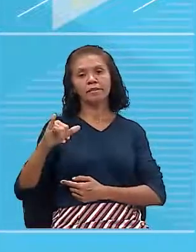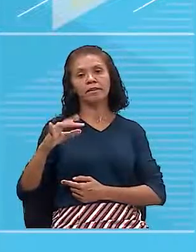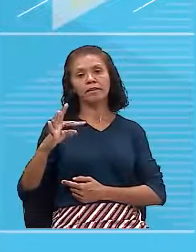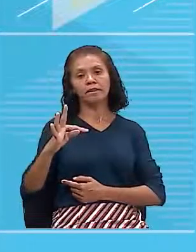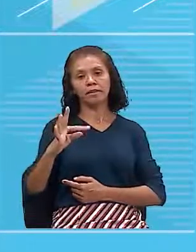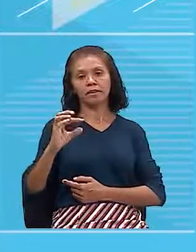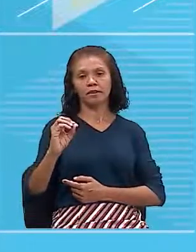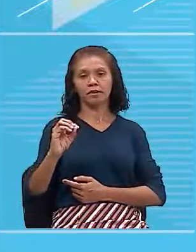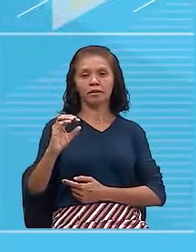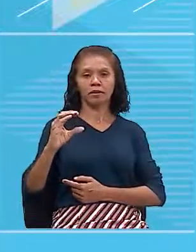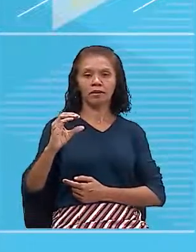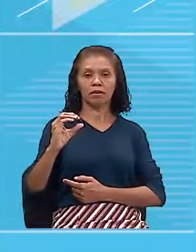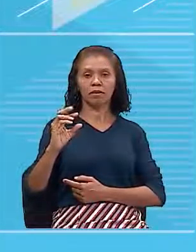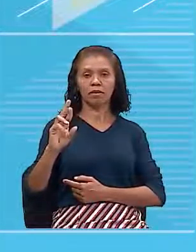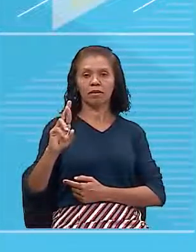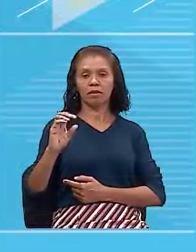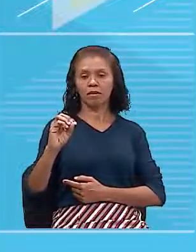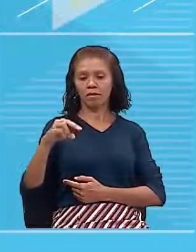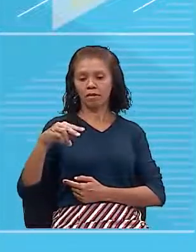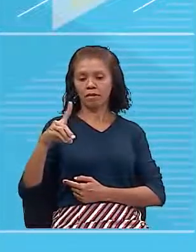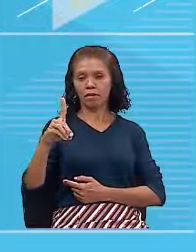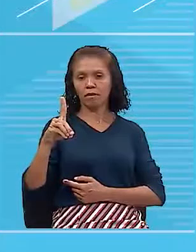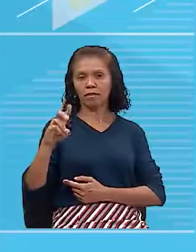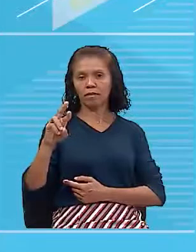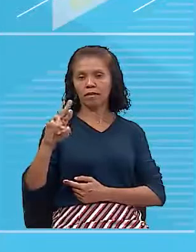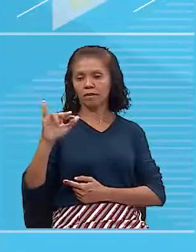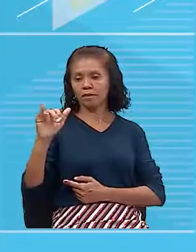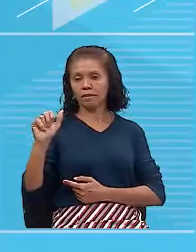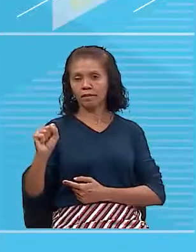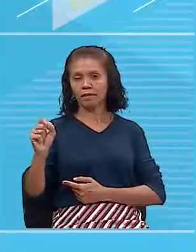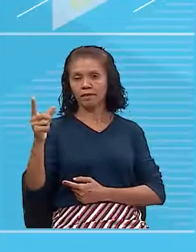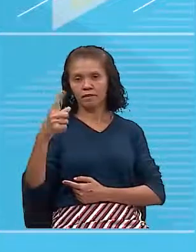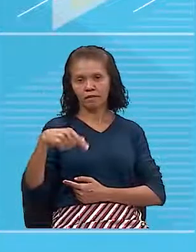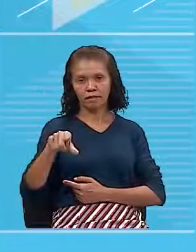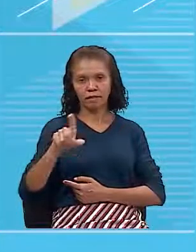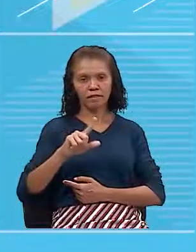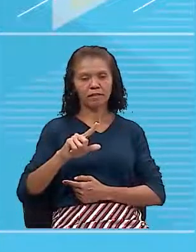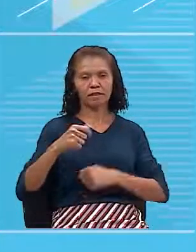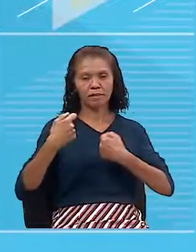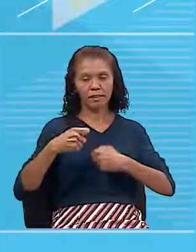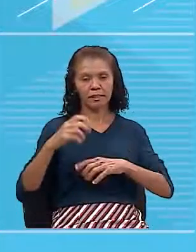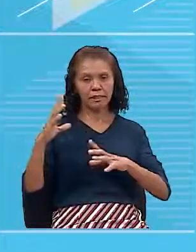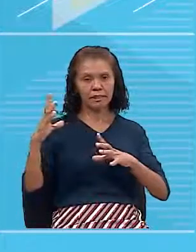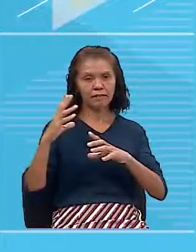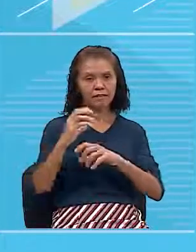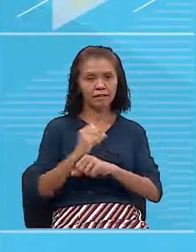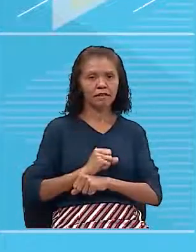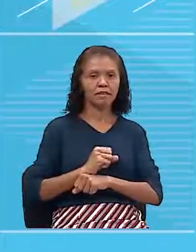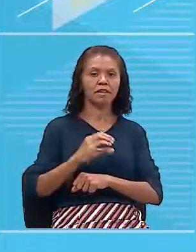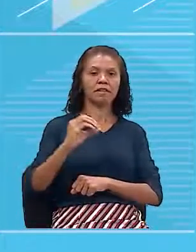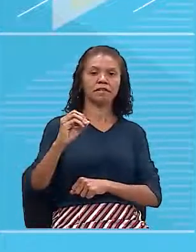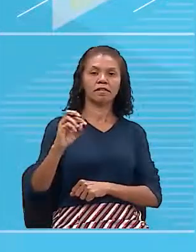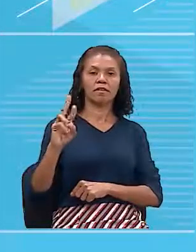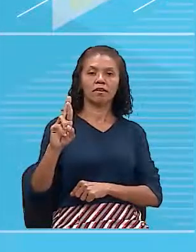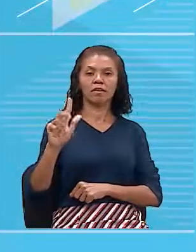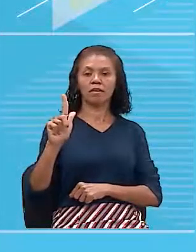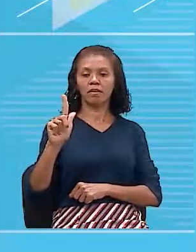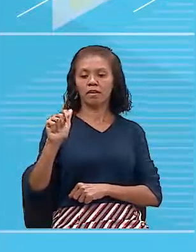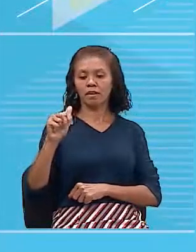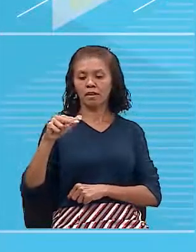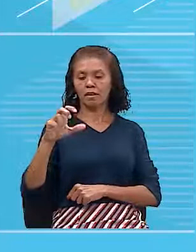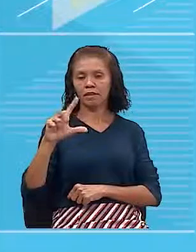mitocôndrias gente revisem as organelas e as suas funções